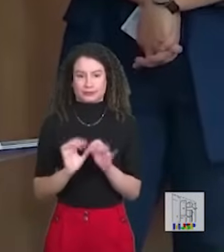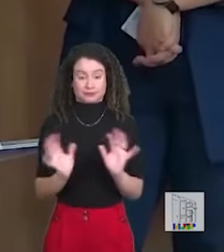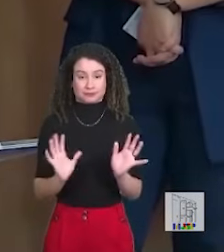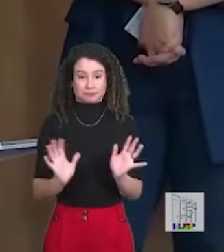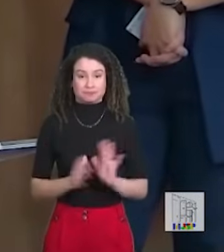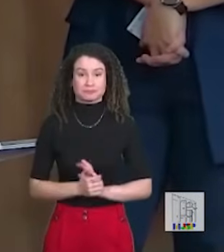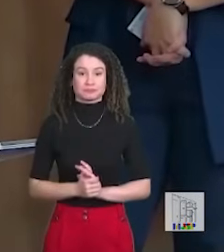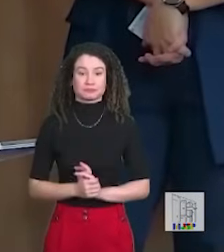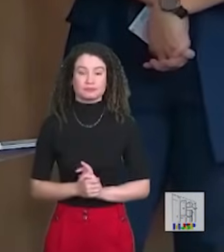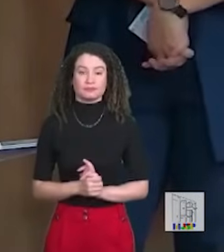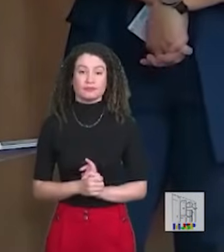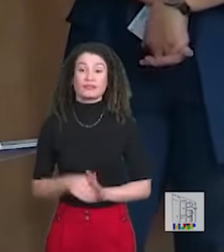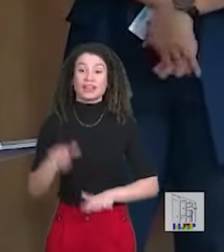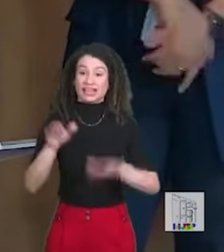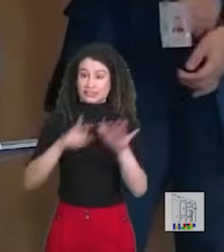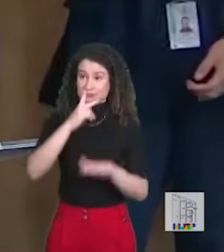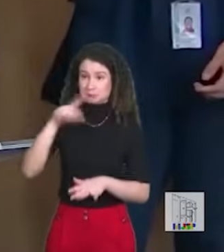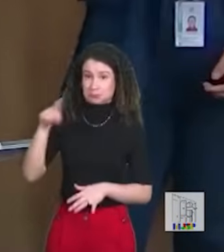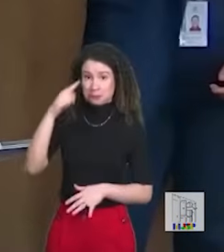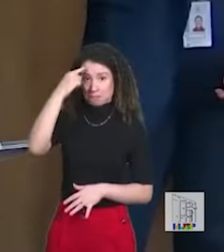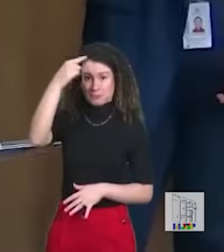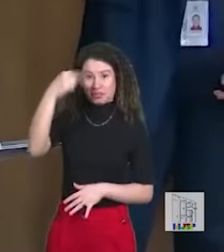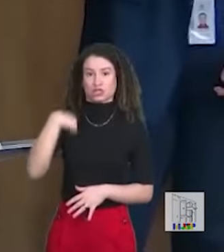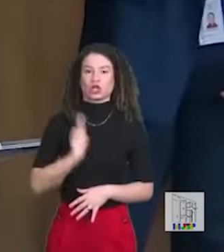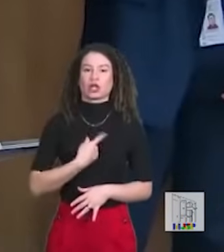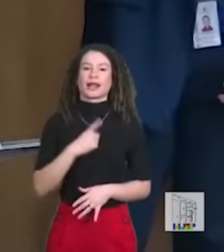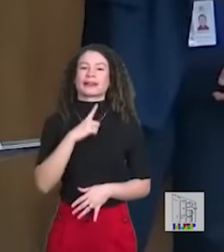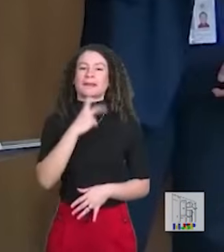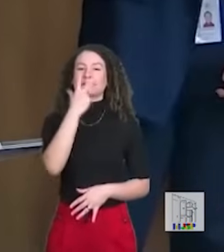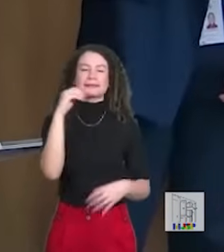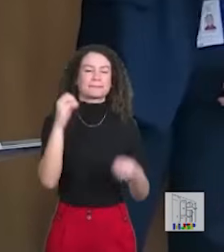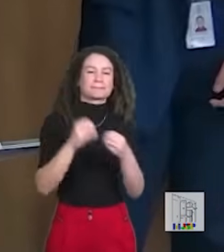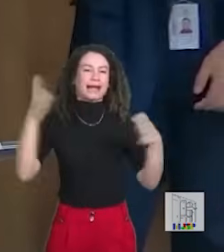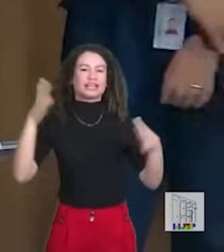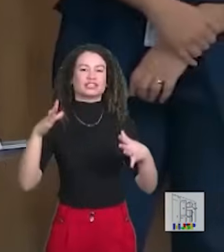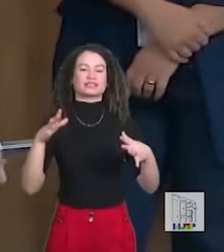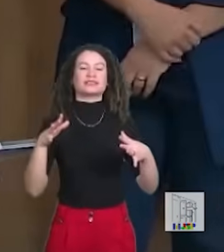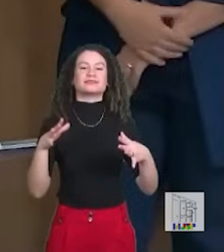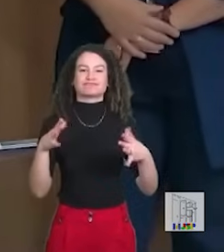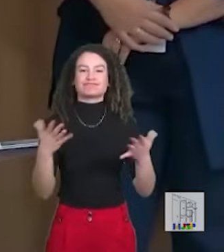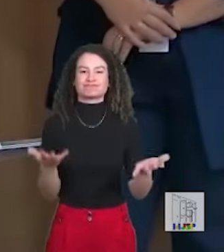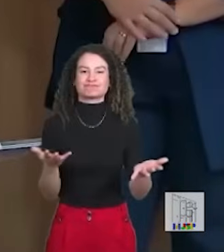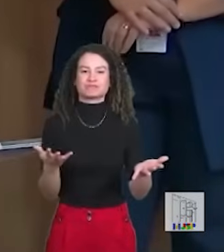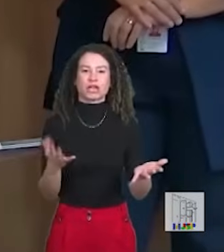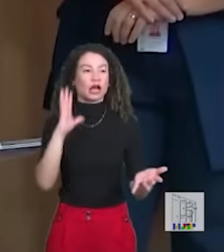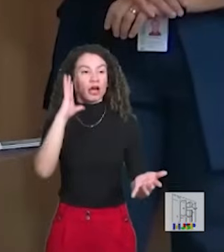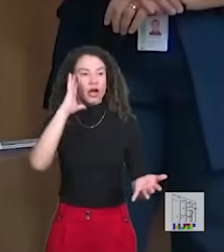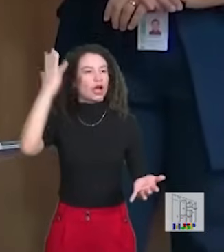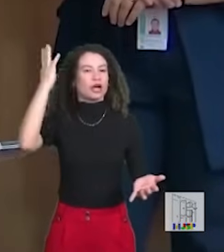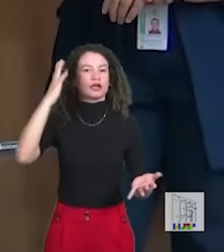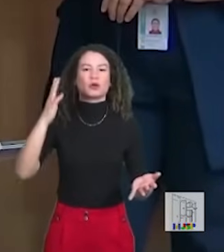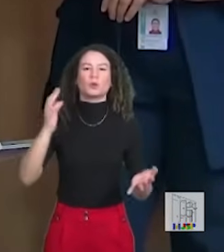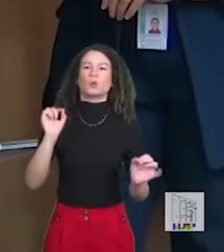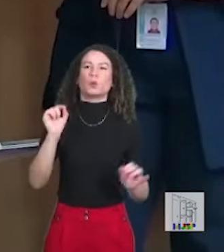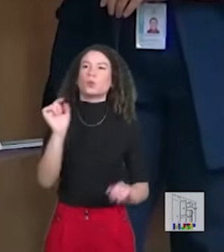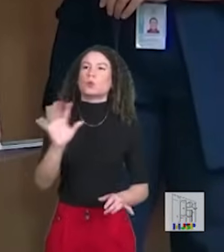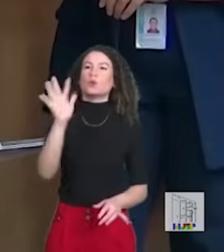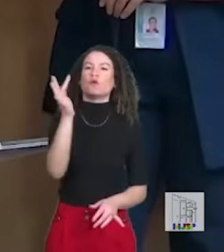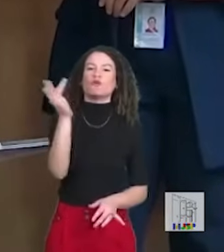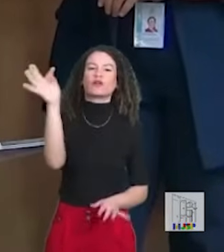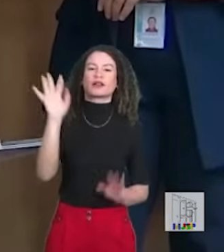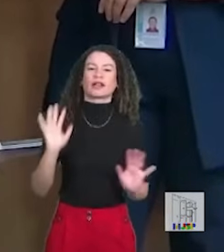às vezes pensam que nós temos uma varinha de condão que se chama intervenção Federal amigos